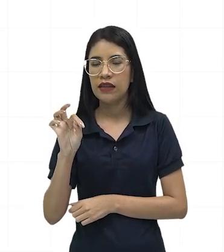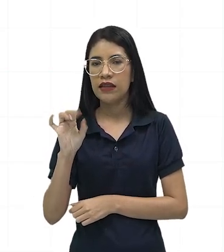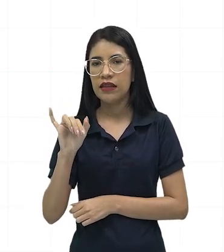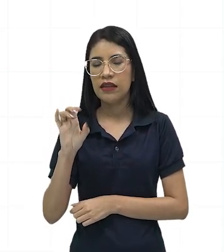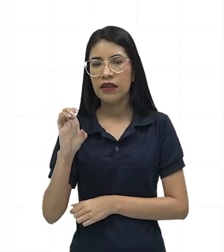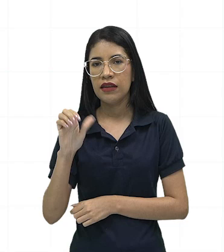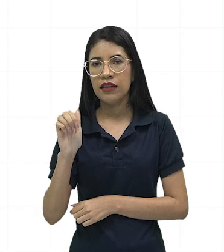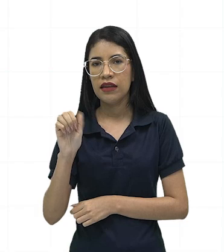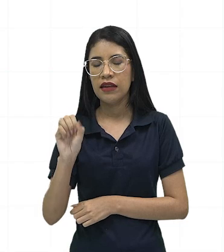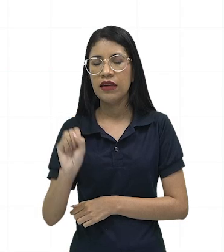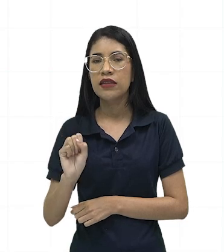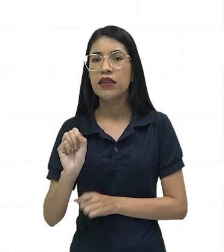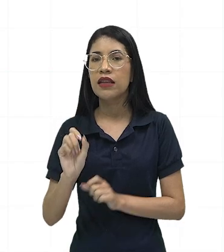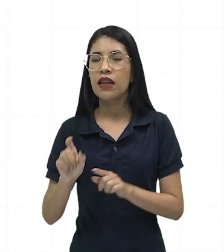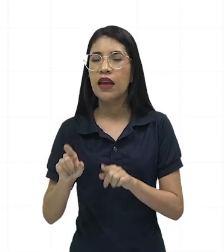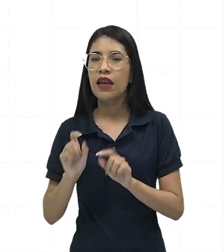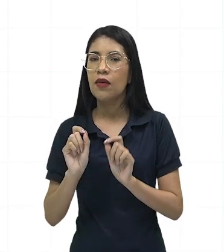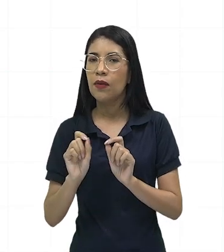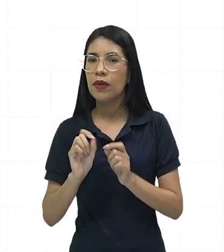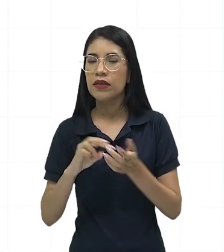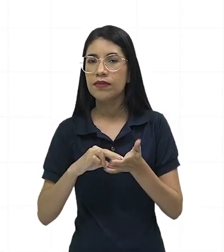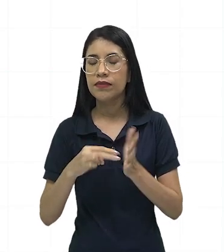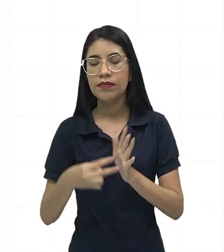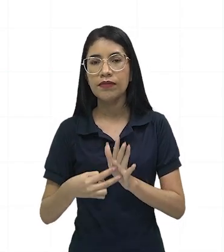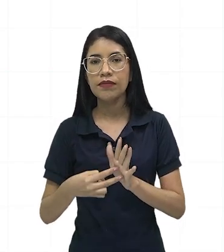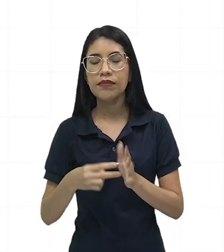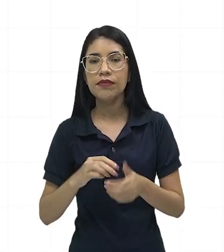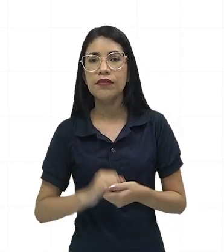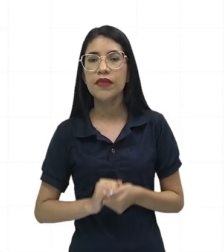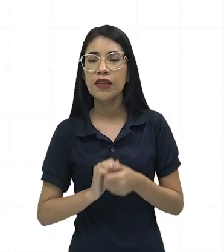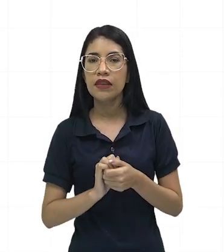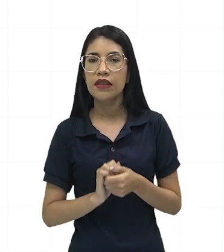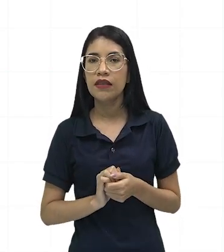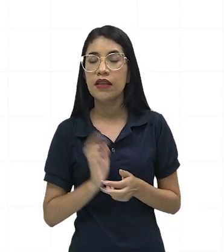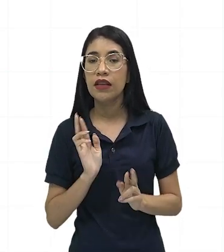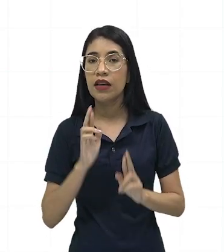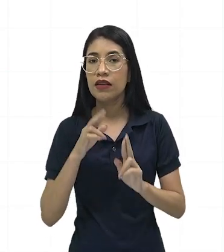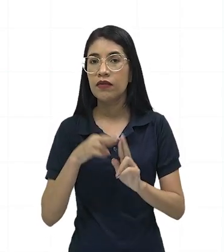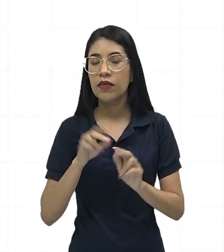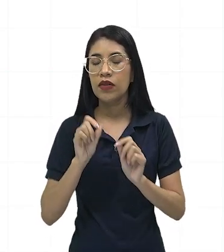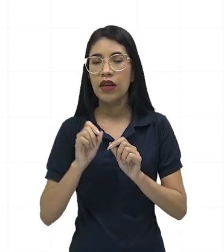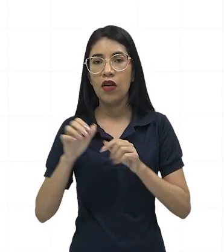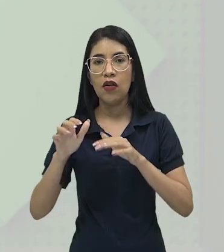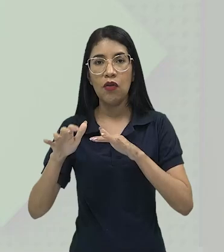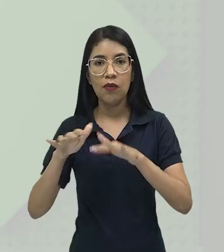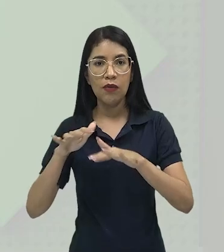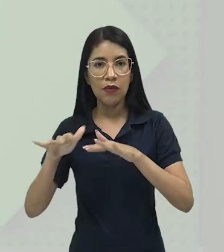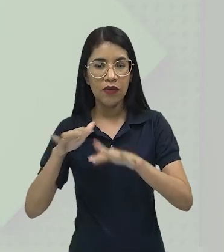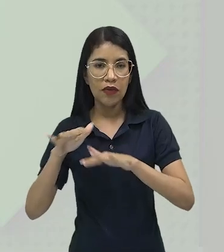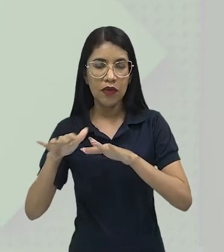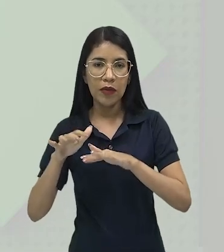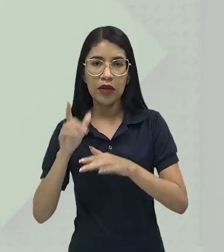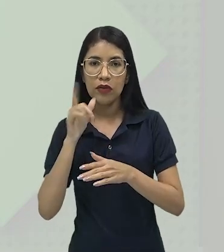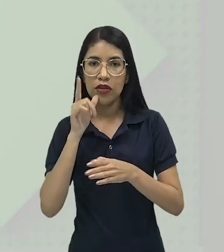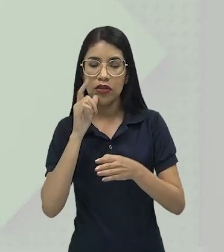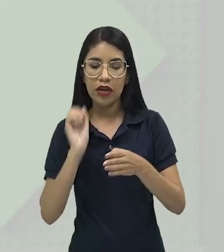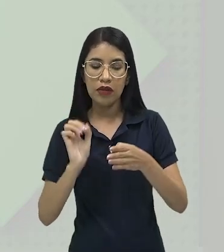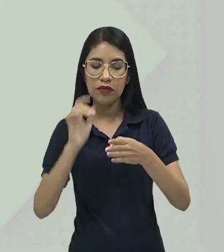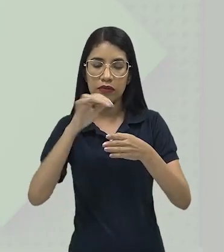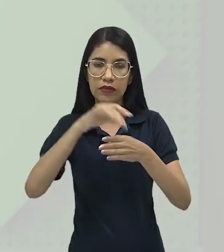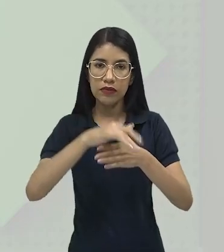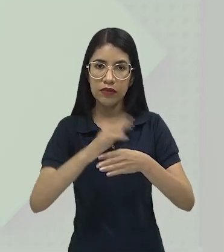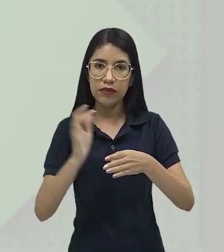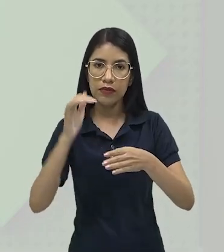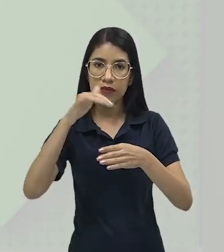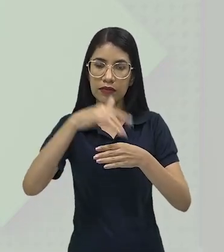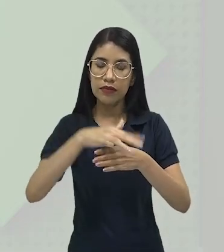ser mencionado dessa maneira, eu estou me referindo à movimentação da água,